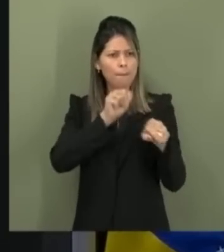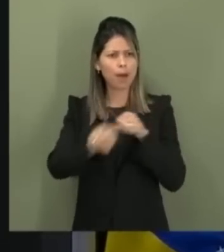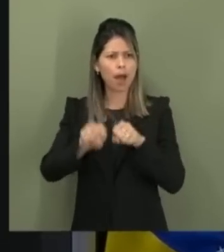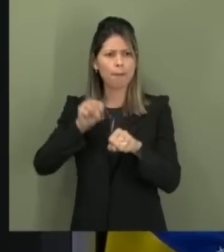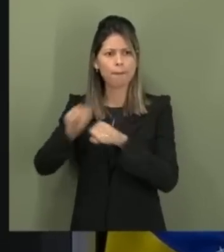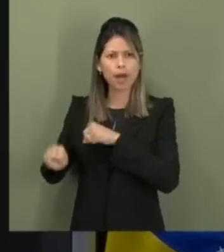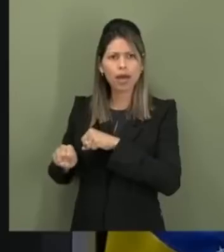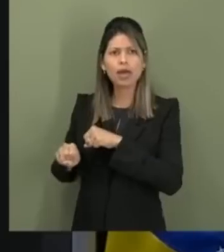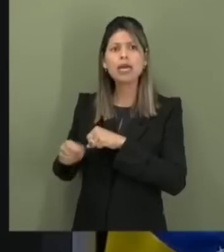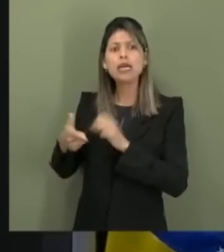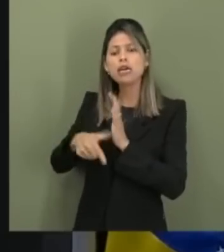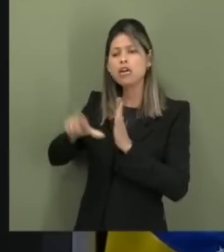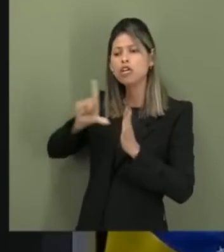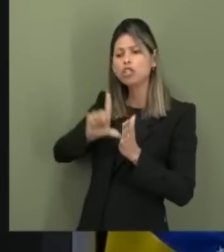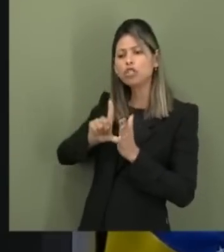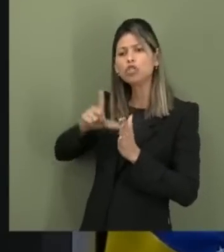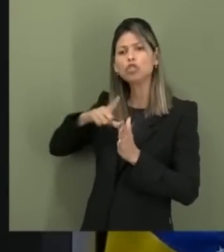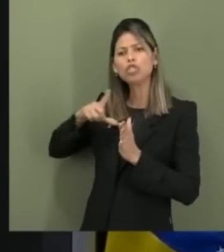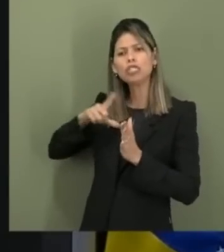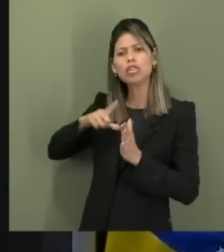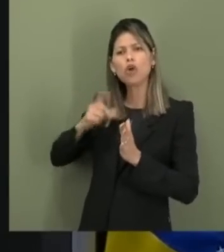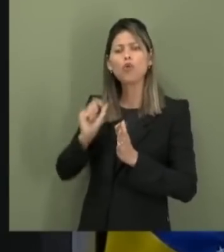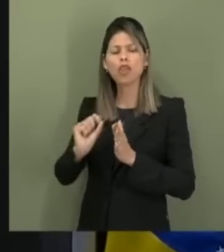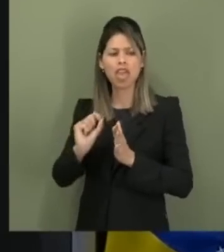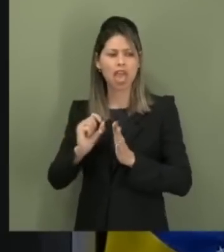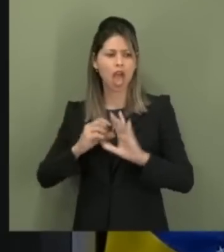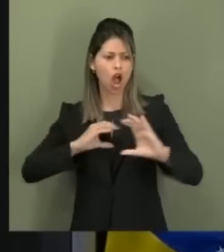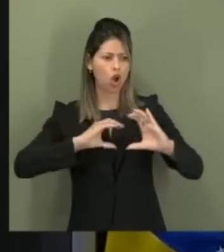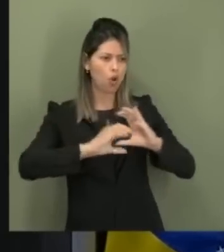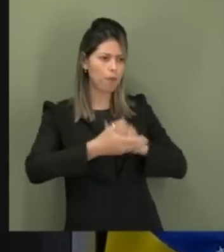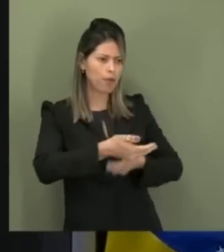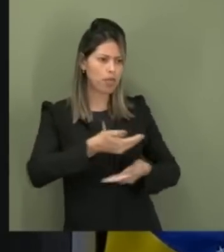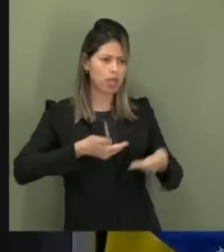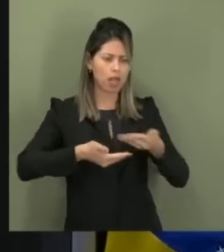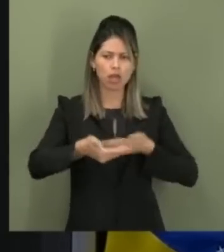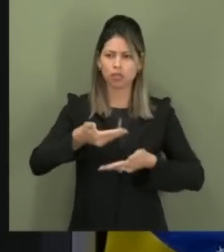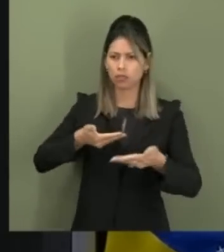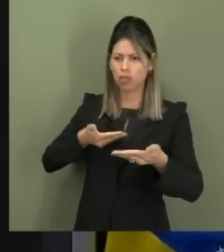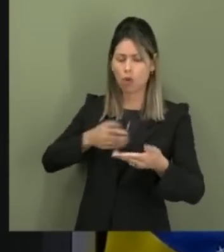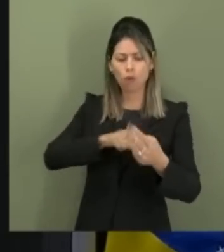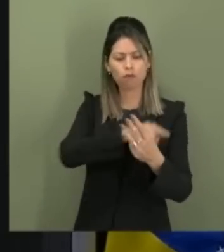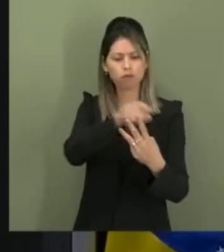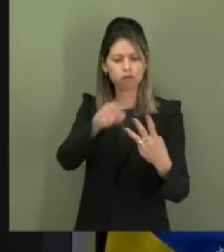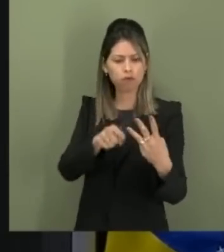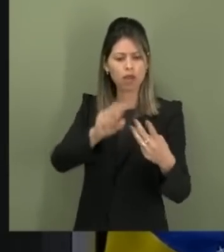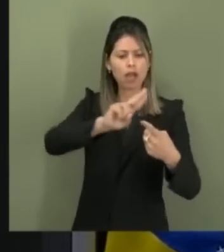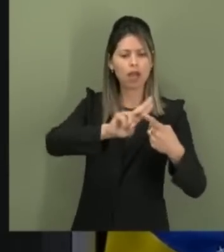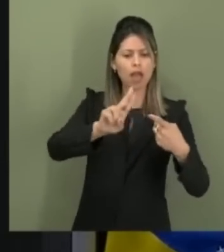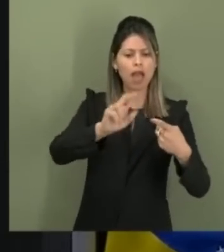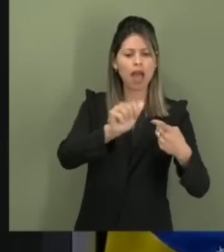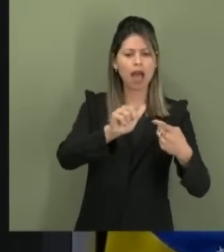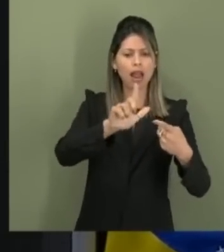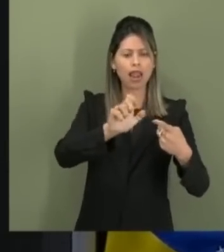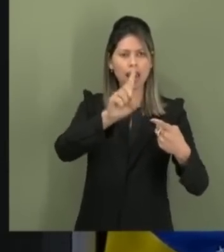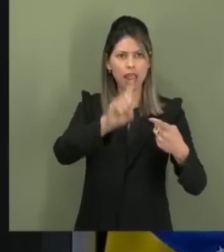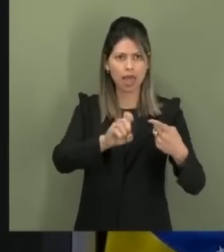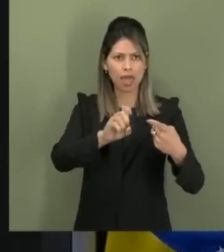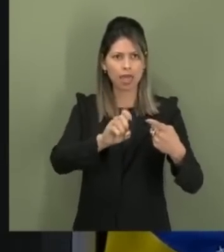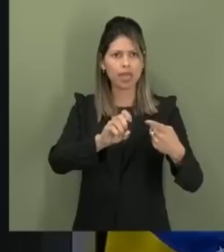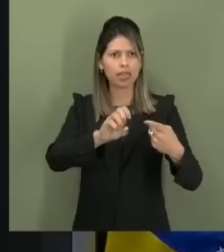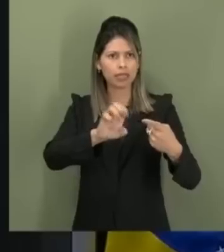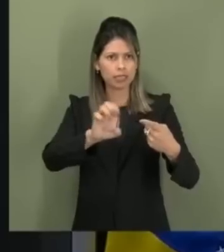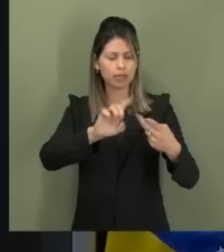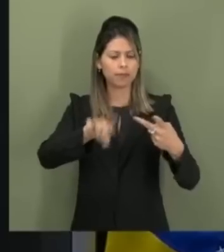nós cortássemos essas comunicações. Eu vou tomar a liberdade de mencionar o nome dos três: Alex Bellarmino,